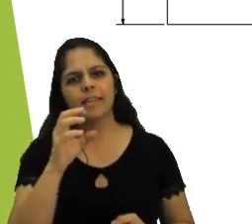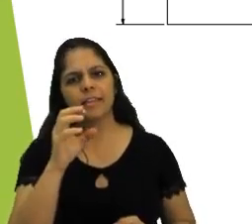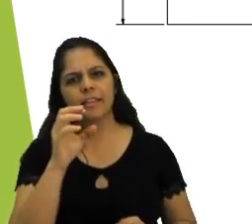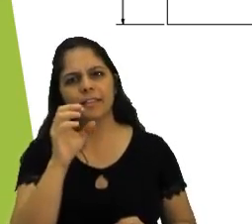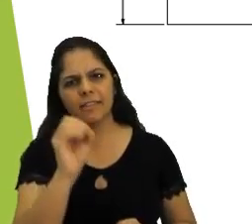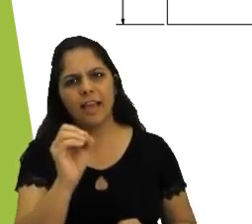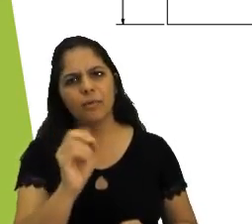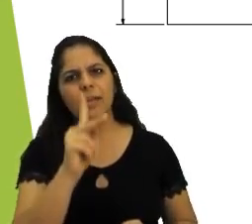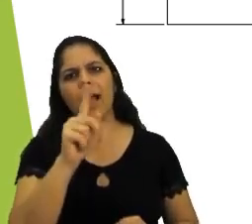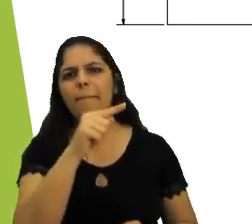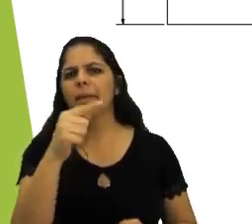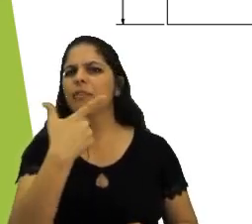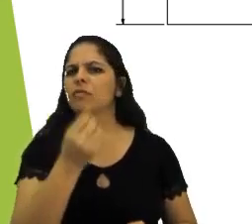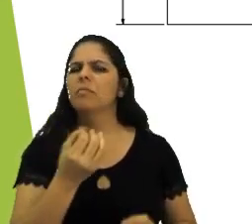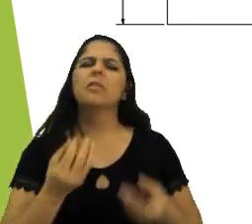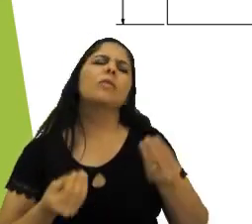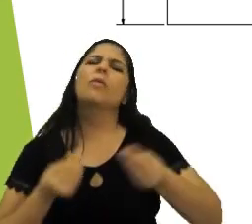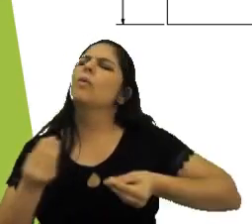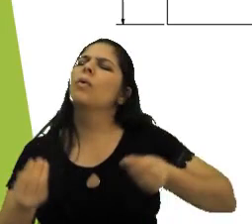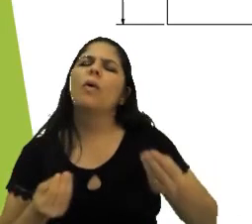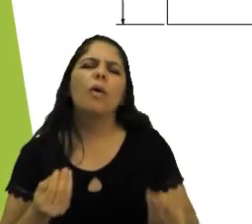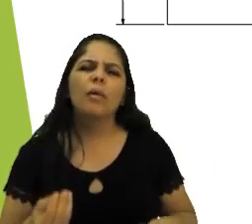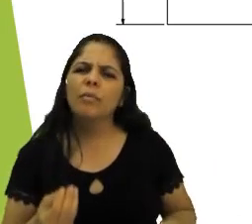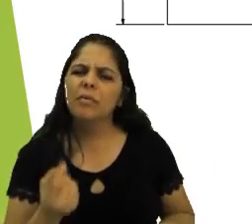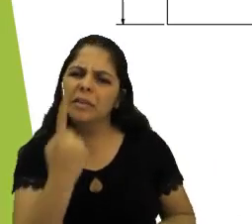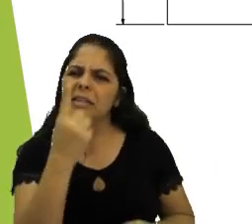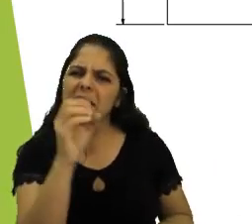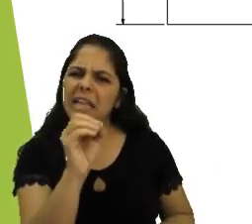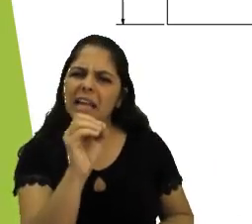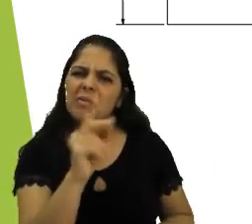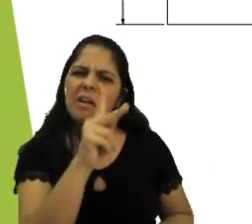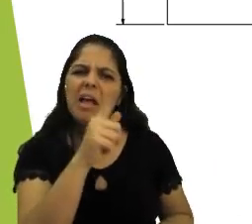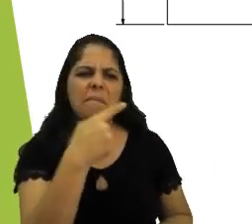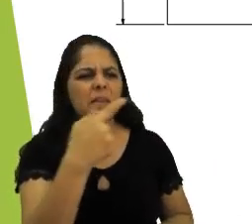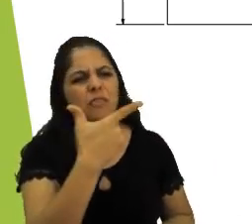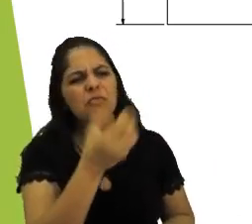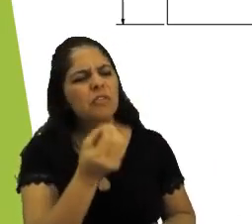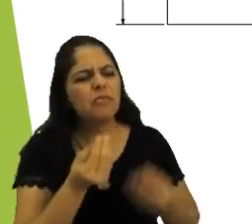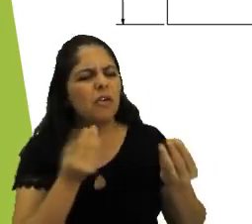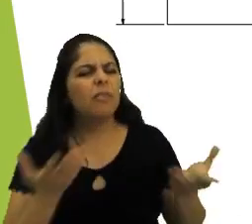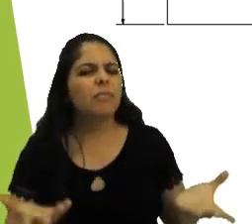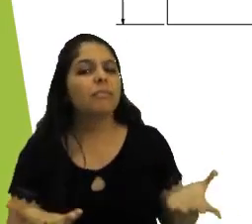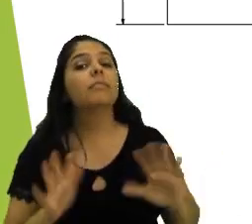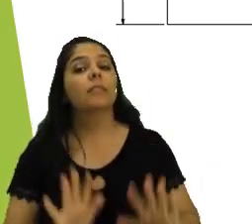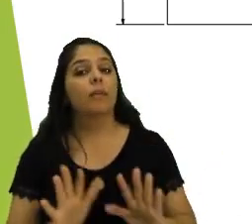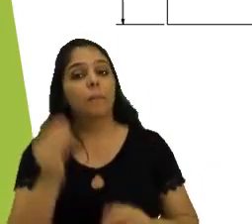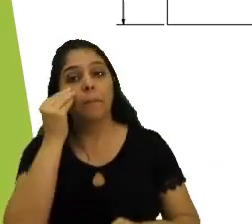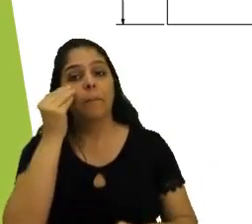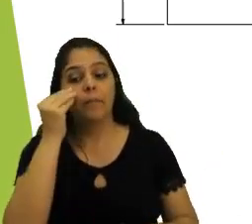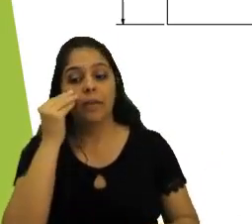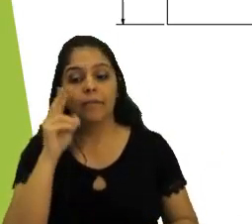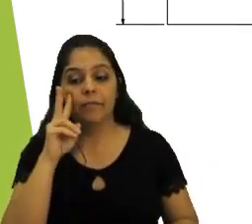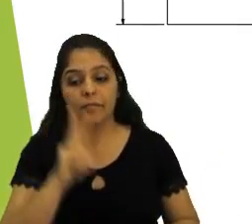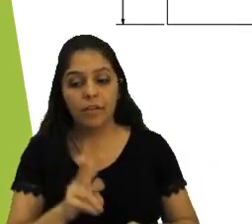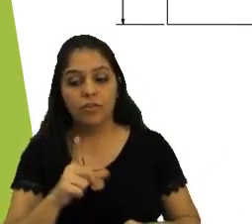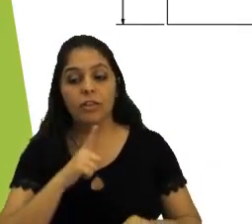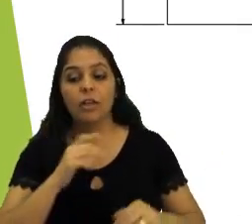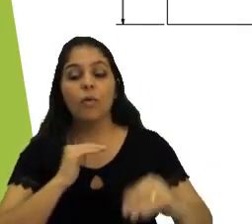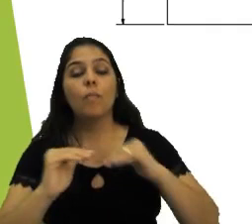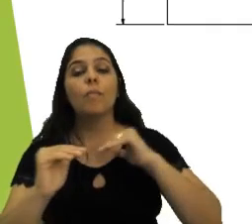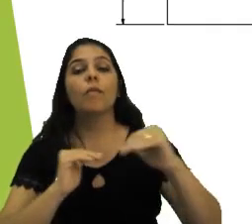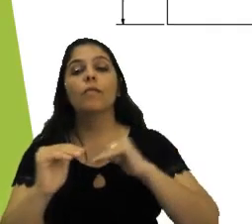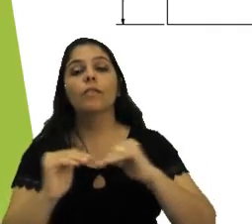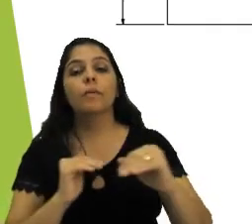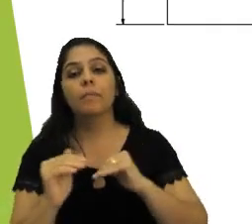Pô, como é que é essa programação do I0 e K menos 20? Então vamos lá. Olha só, nós temos aqui ó, um deslocamento, tá?